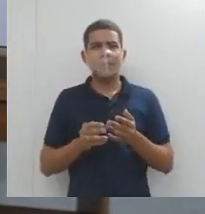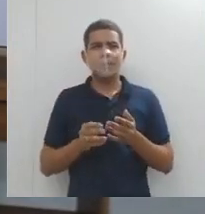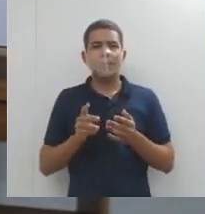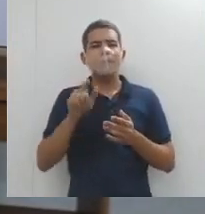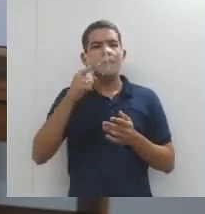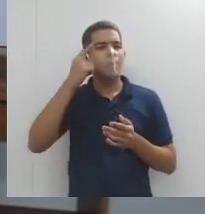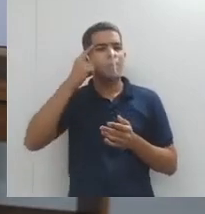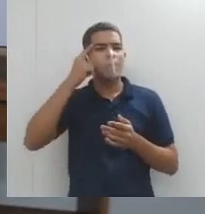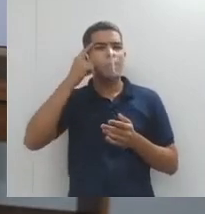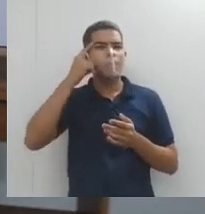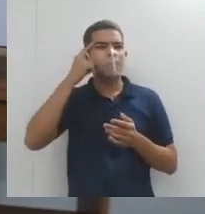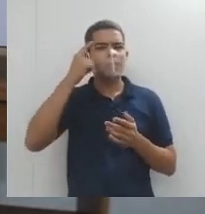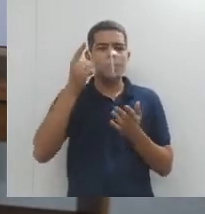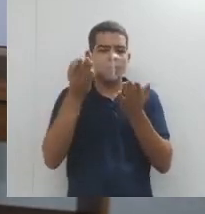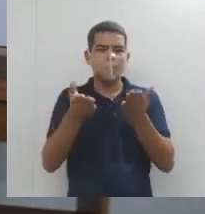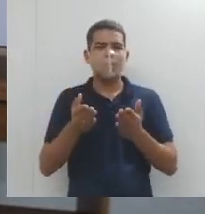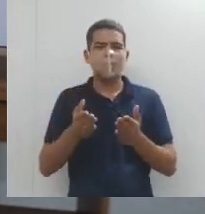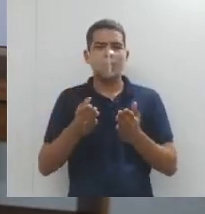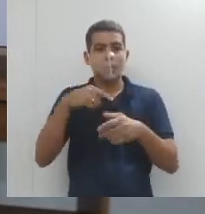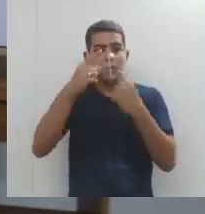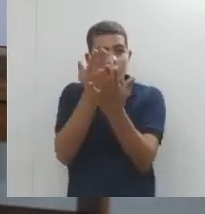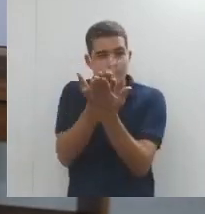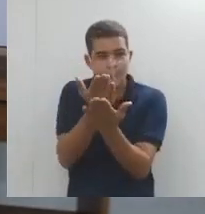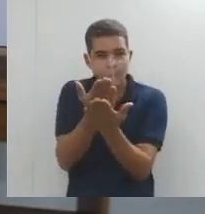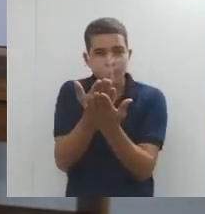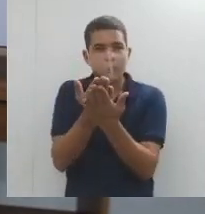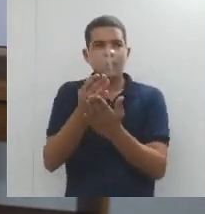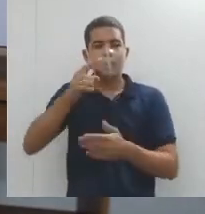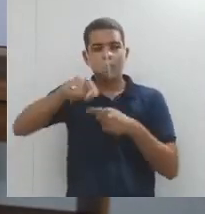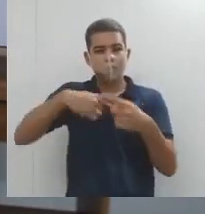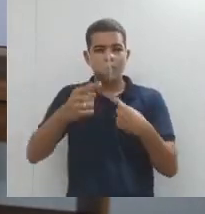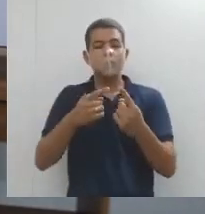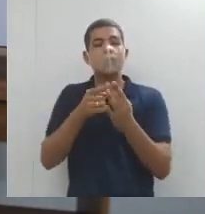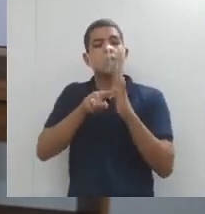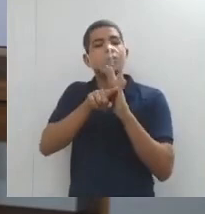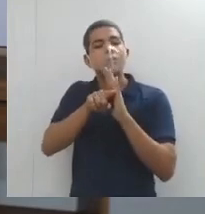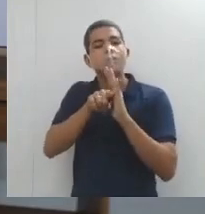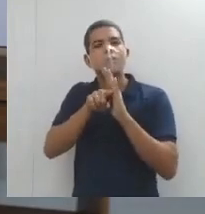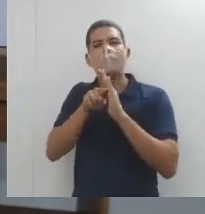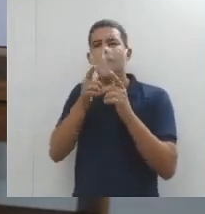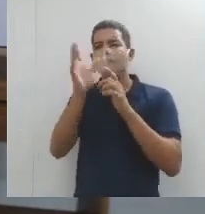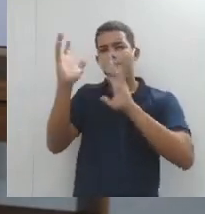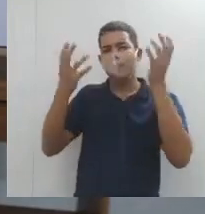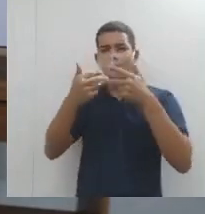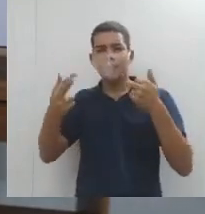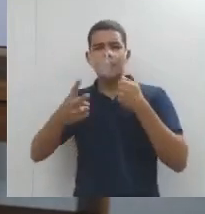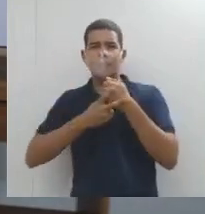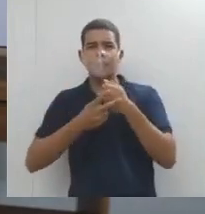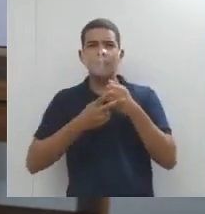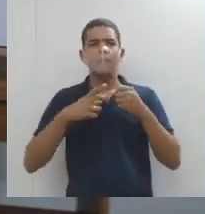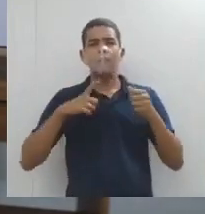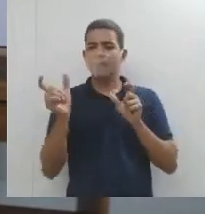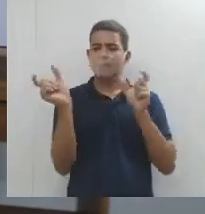a ideia do que seja regência verbal. Na próxima aula, nós vamos aqui analisar vários casos, vários verbos que se